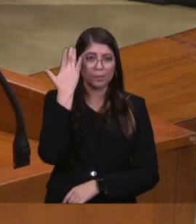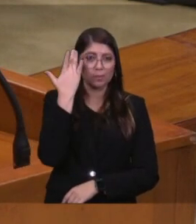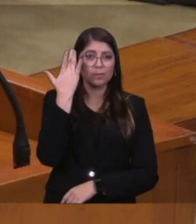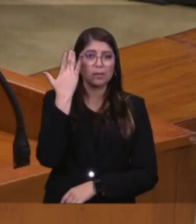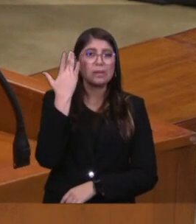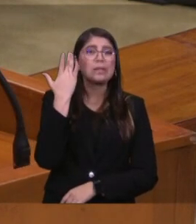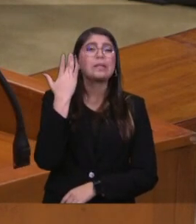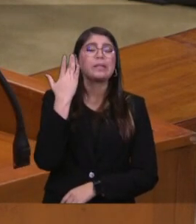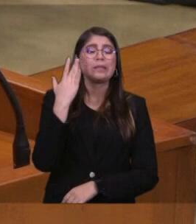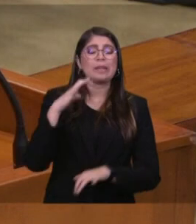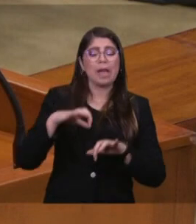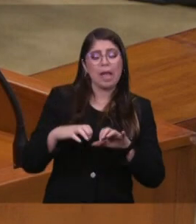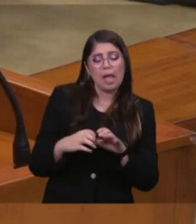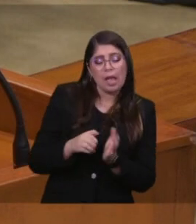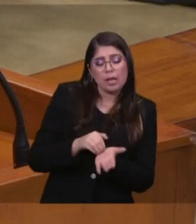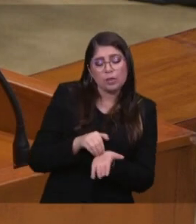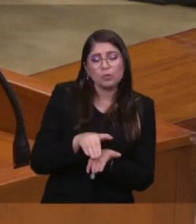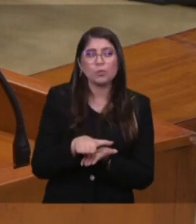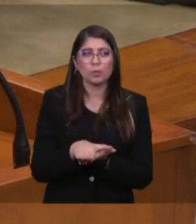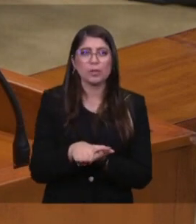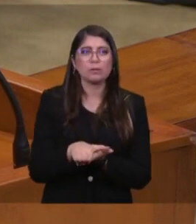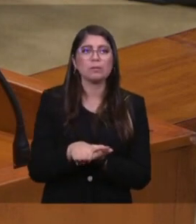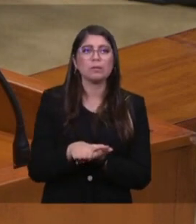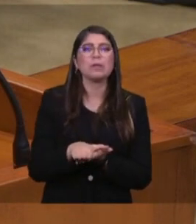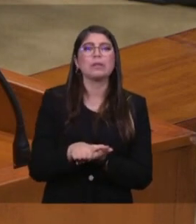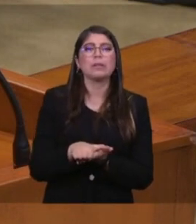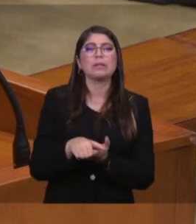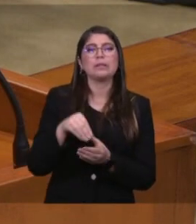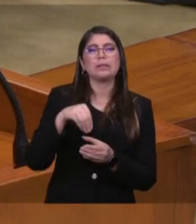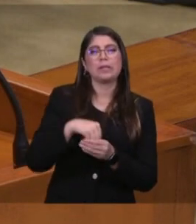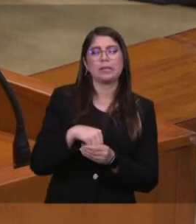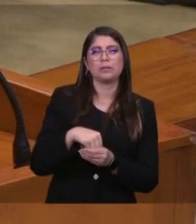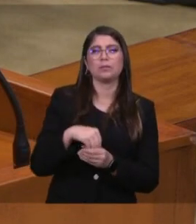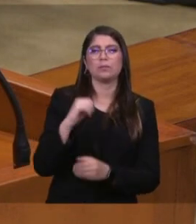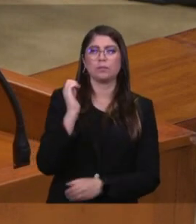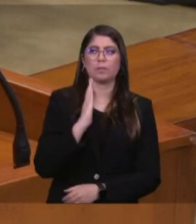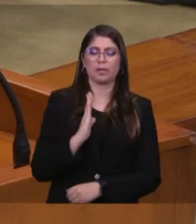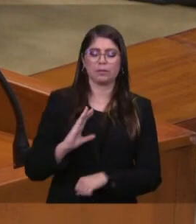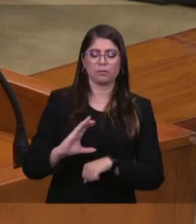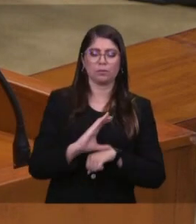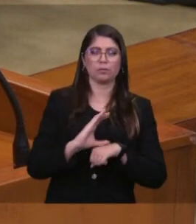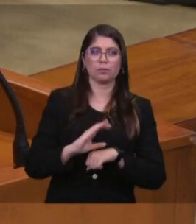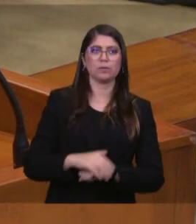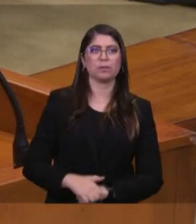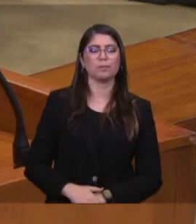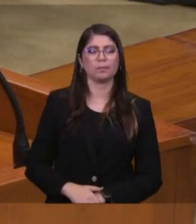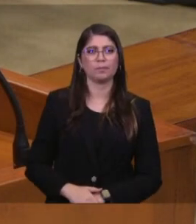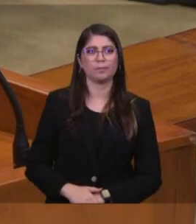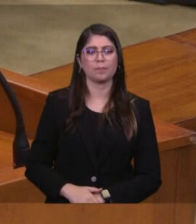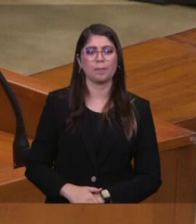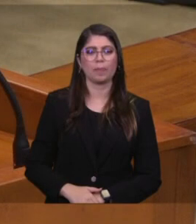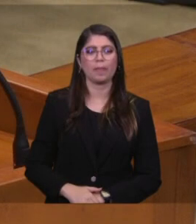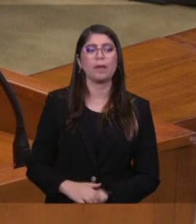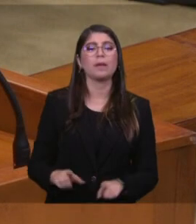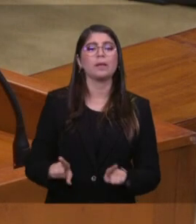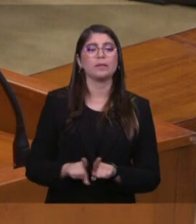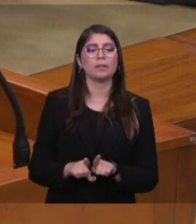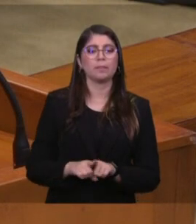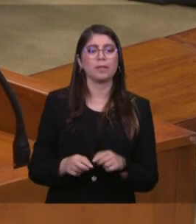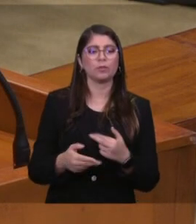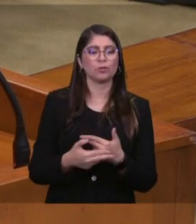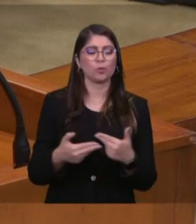são excluídos da identidade constitucional brasileira. O reconhecimento do estado de